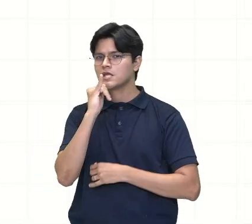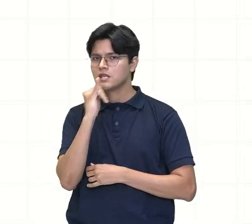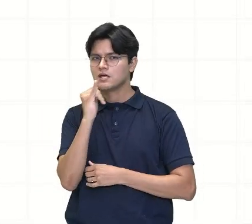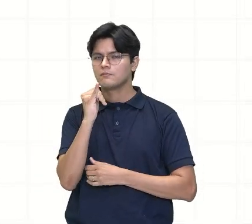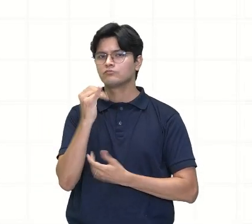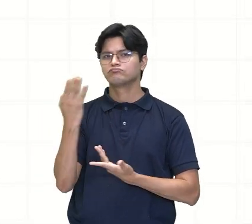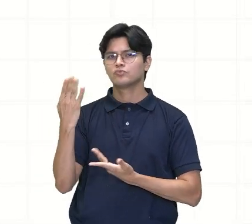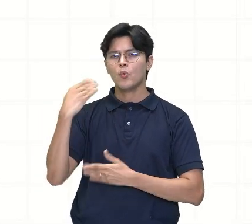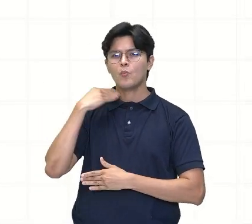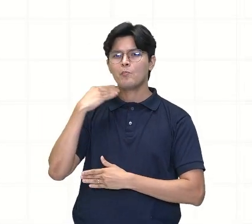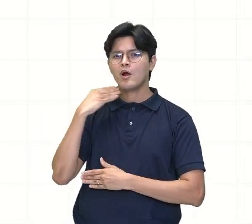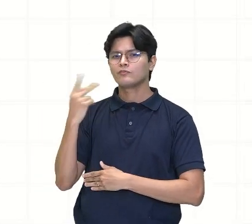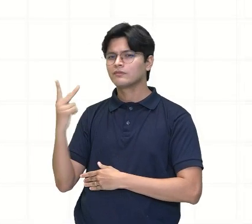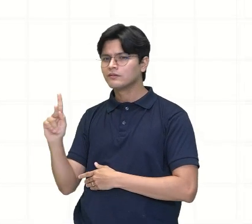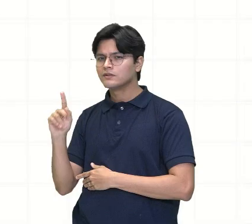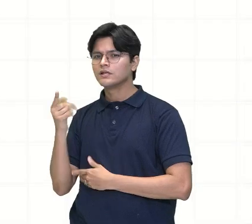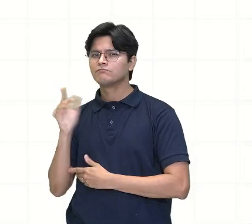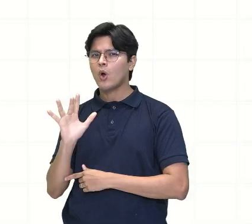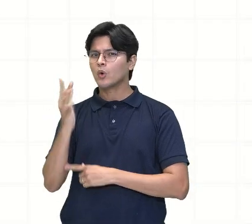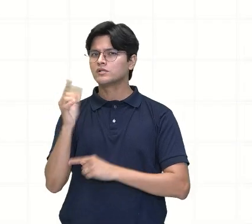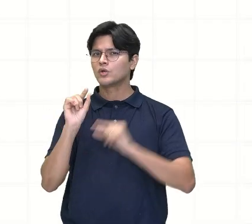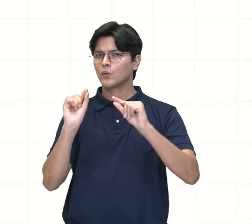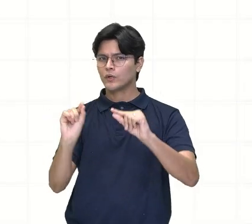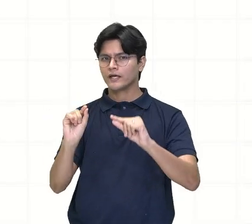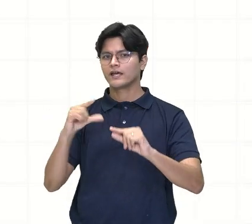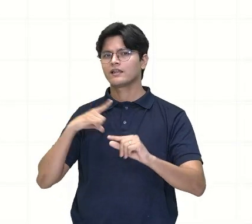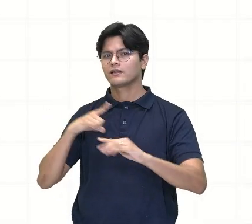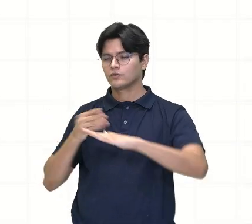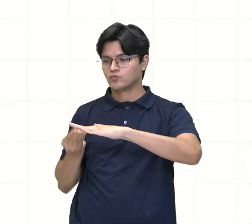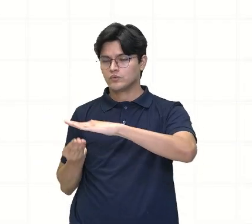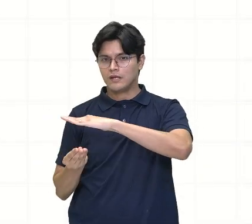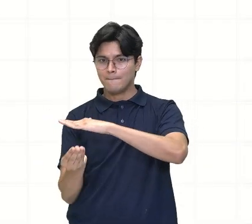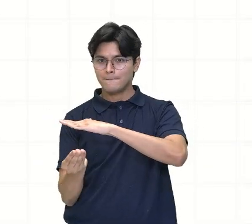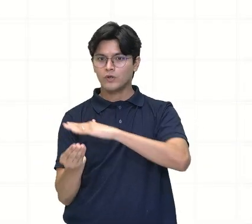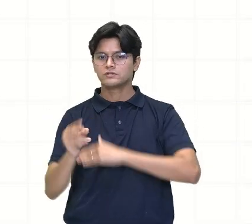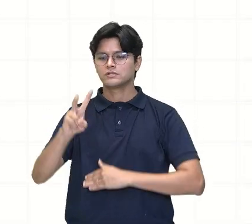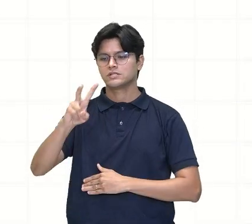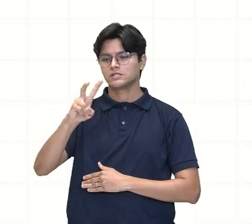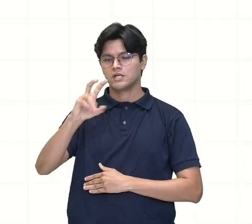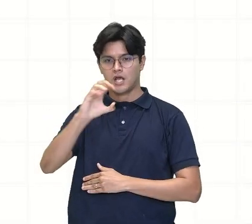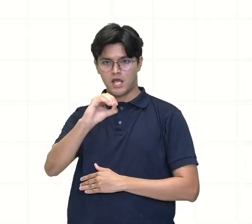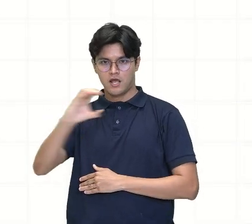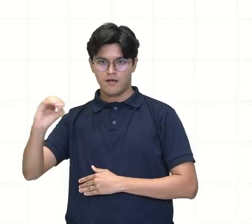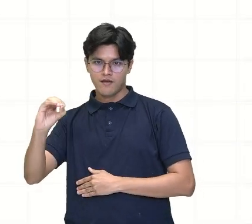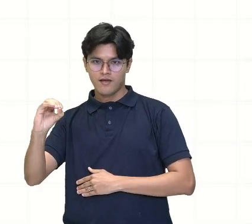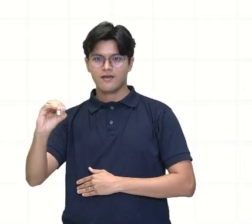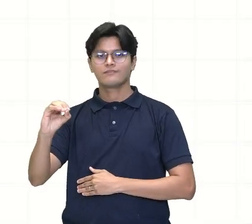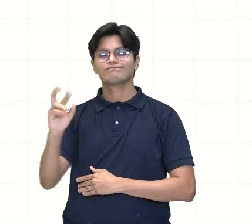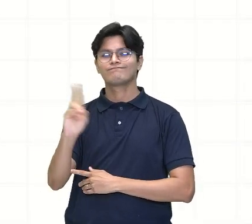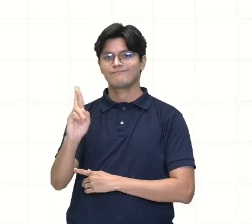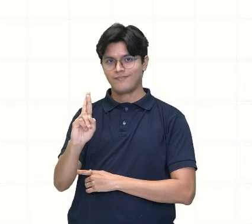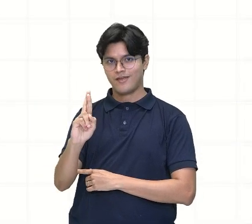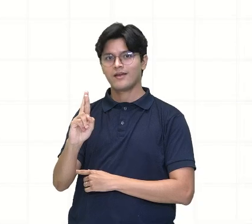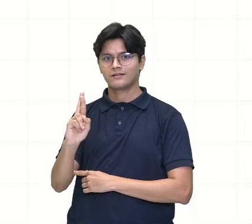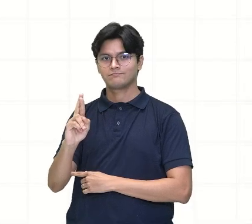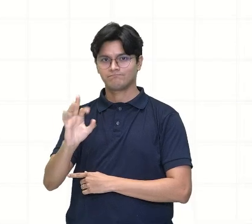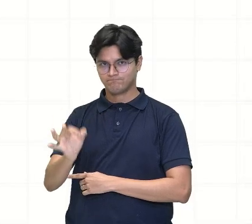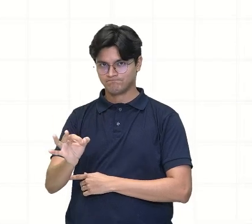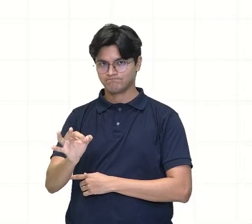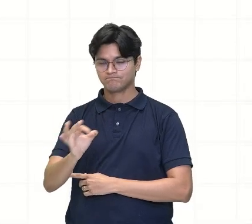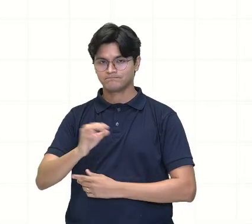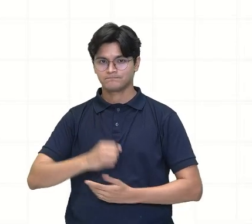um depósito, Ele ficou com crédito de R$500 e lá no saldo da conta dele estava